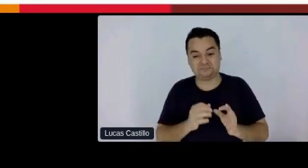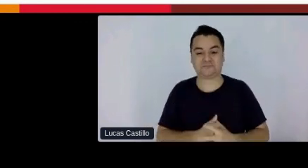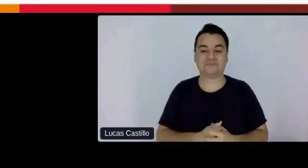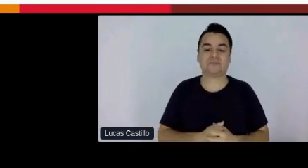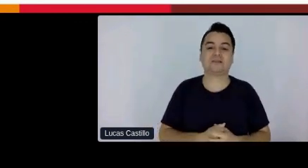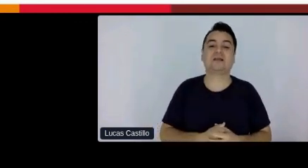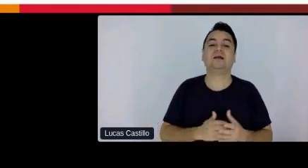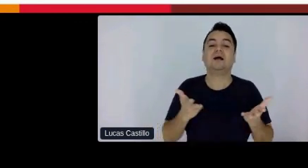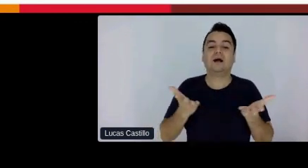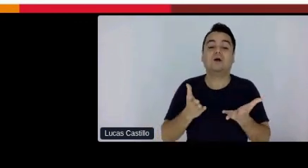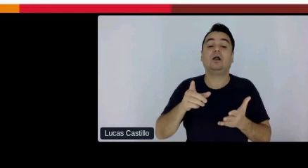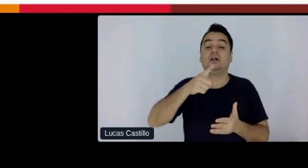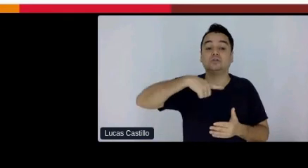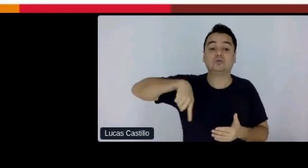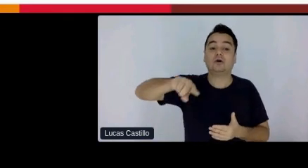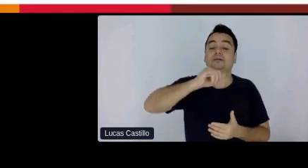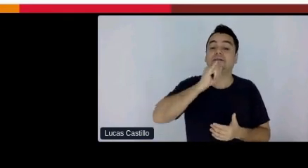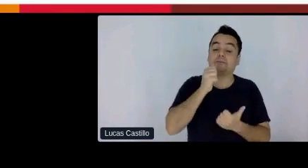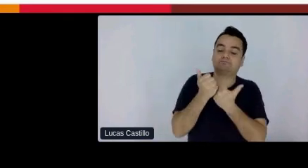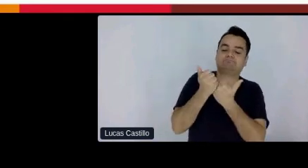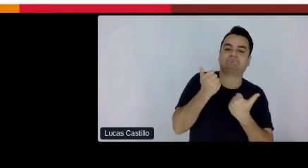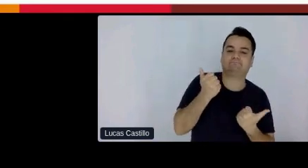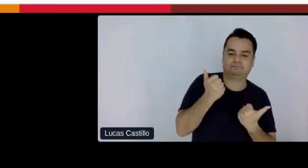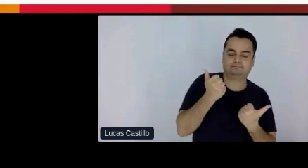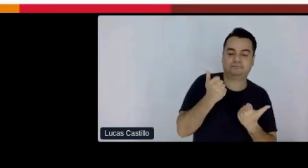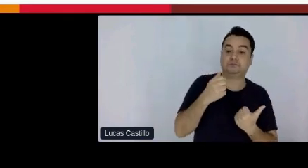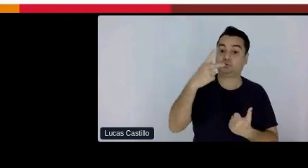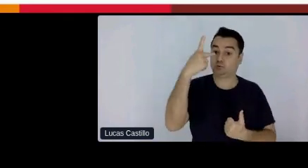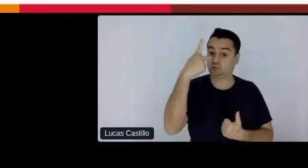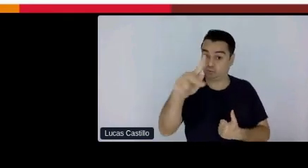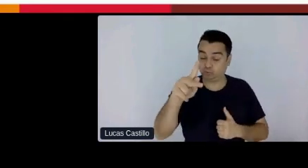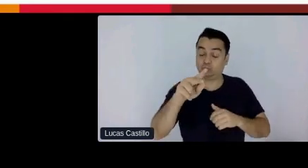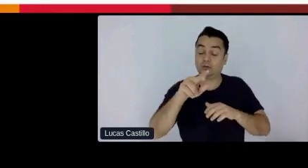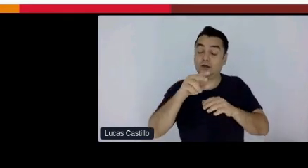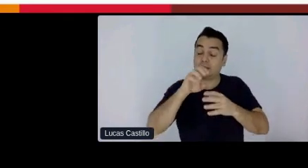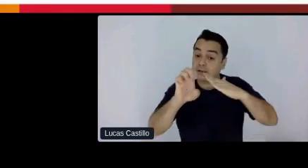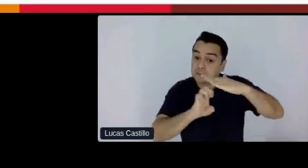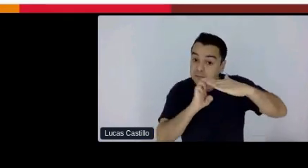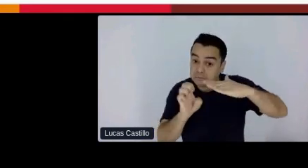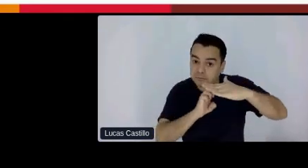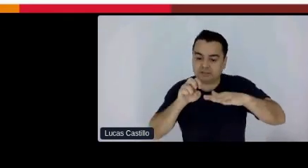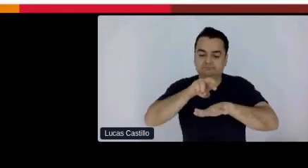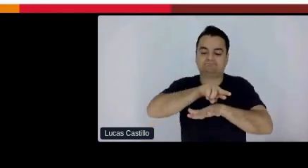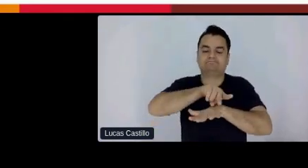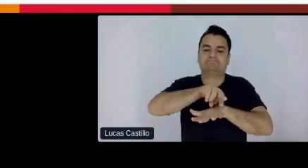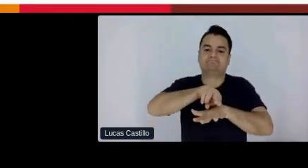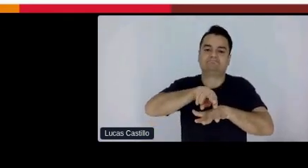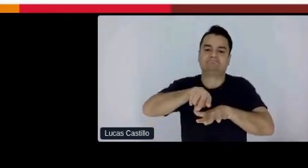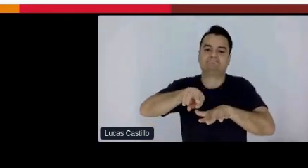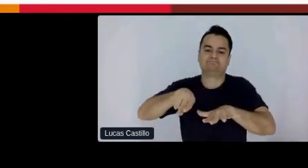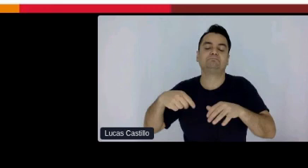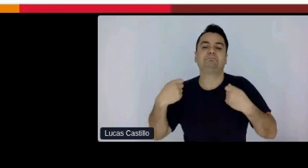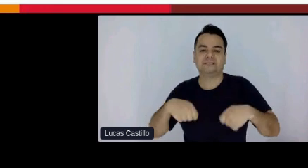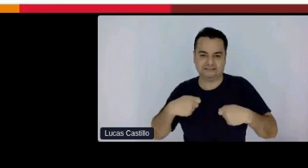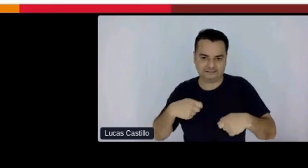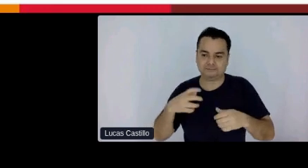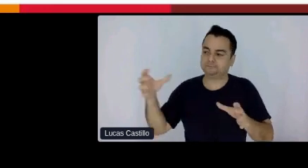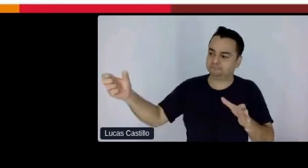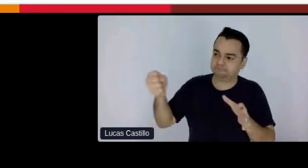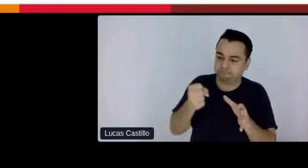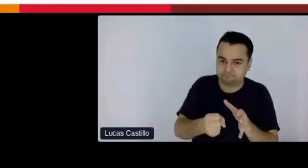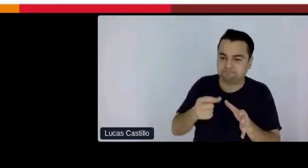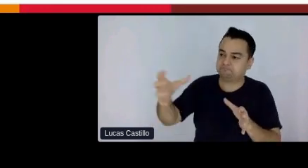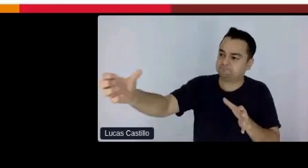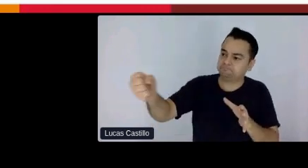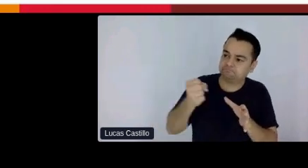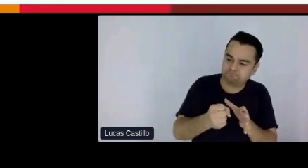lá. Representatividade. Tenha pessoas dentro da sua empresa de diferentes marcadores identitários, inclusive na área